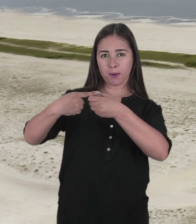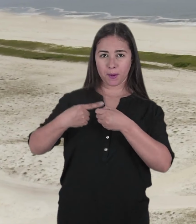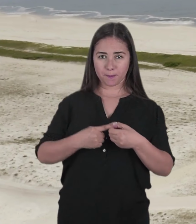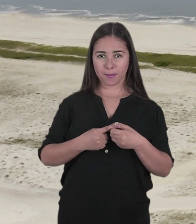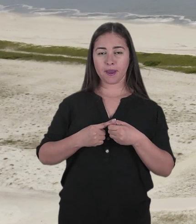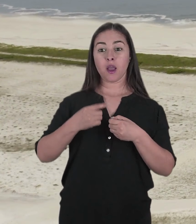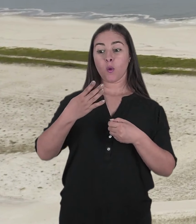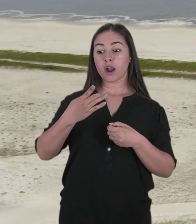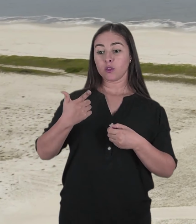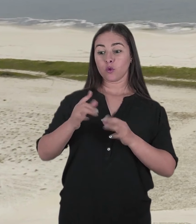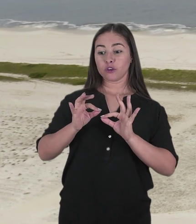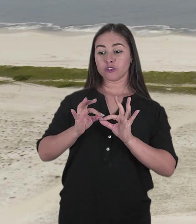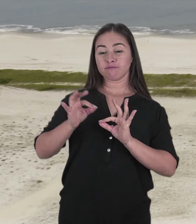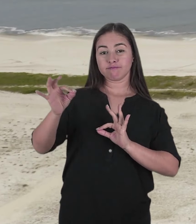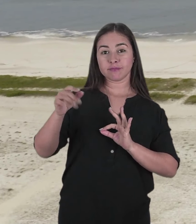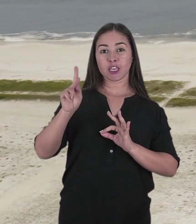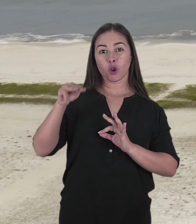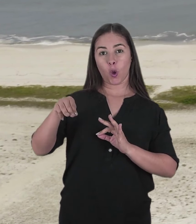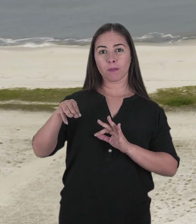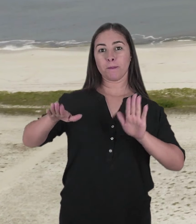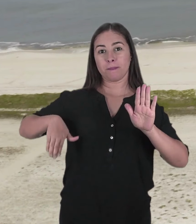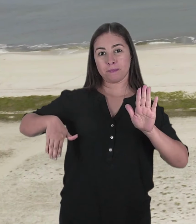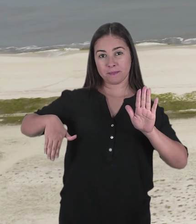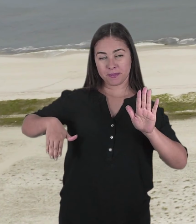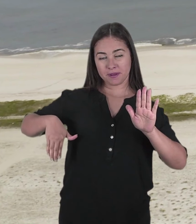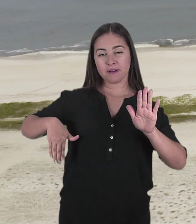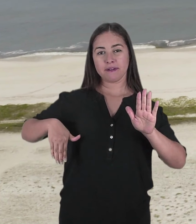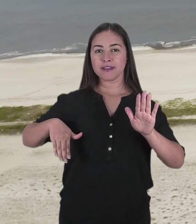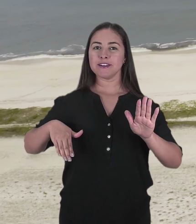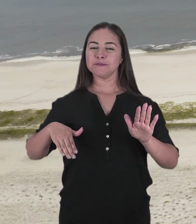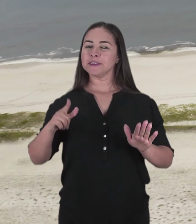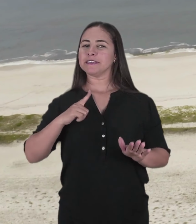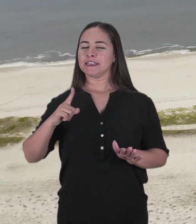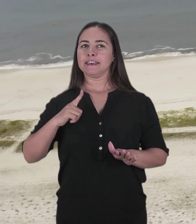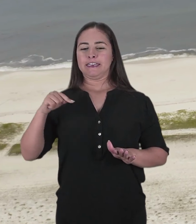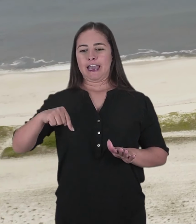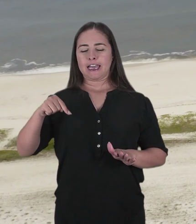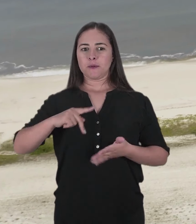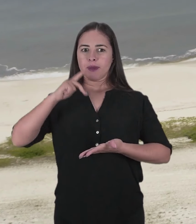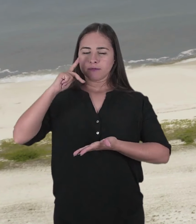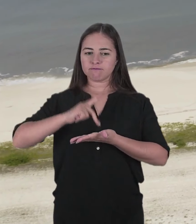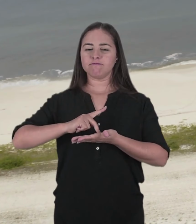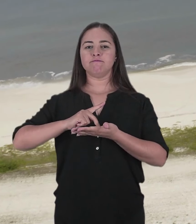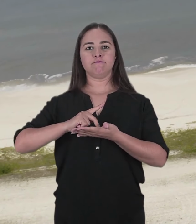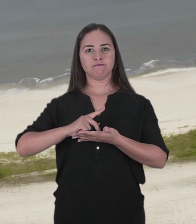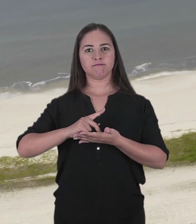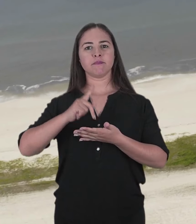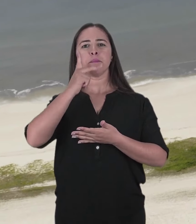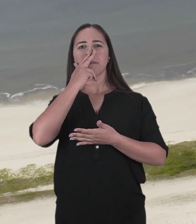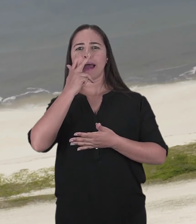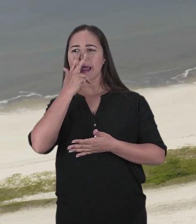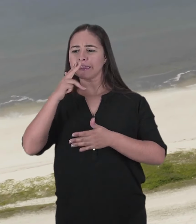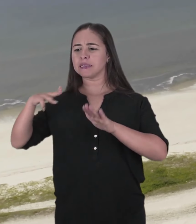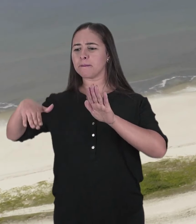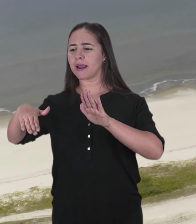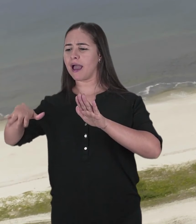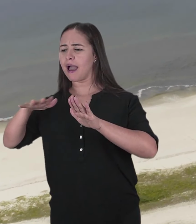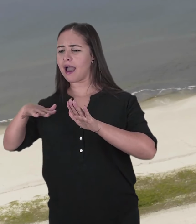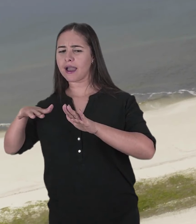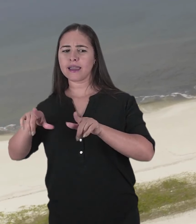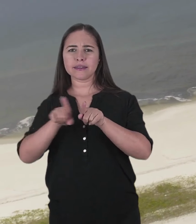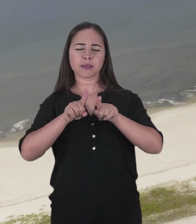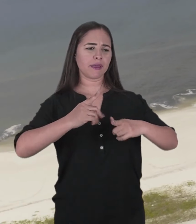municípios, são 42 quilômetros de praia. Então hoje você tem uma realidade que é um pouco da região dos lagos, mas também um